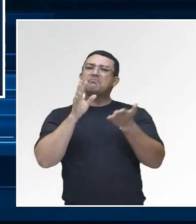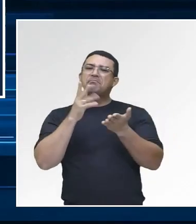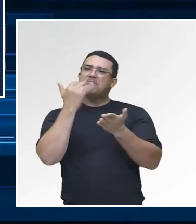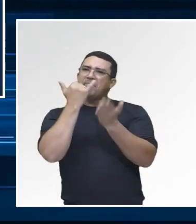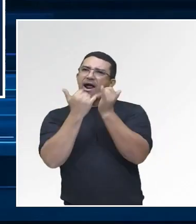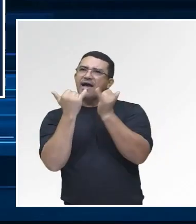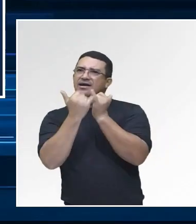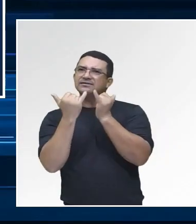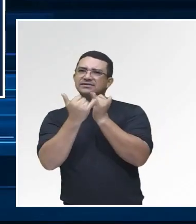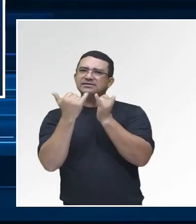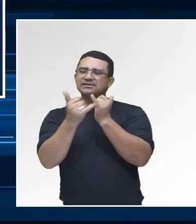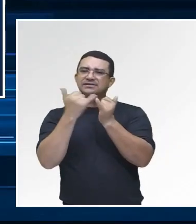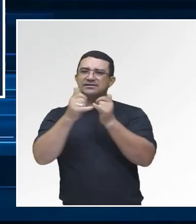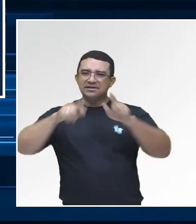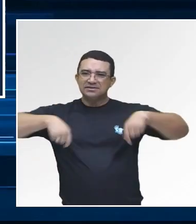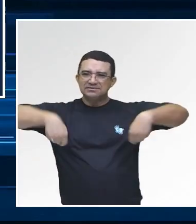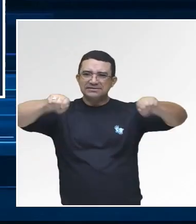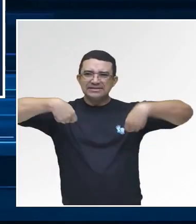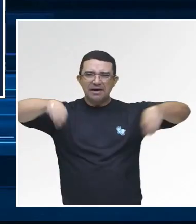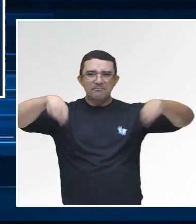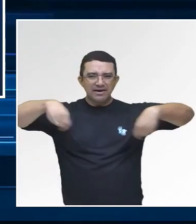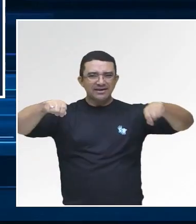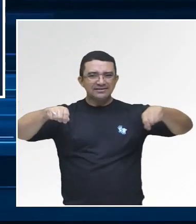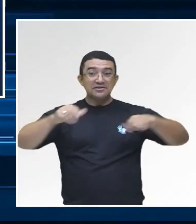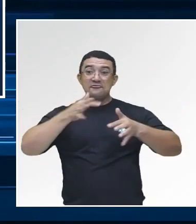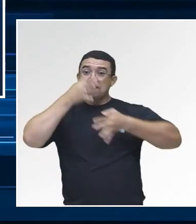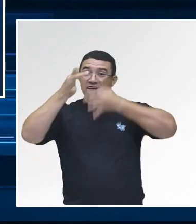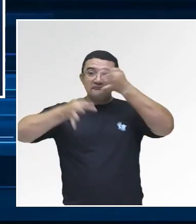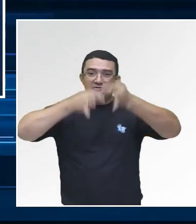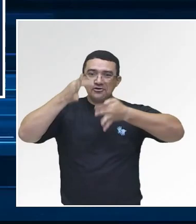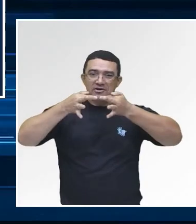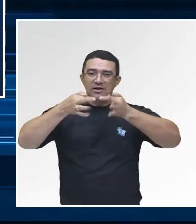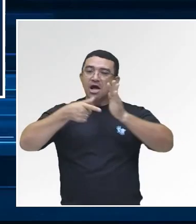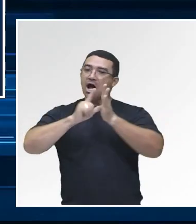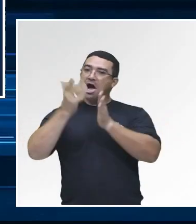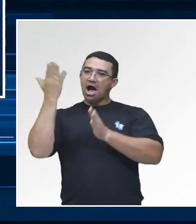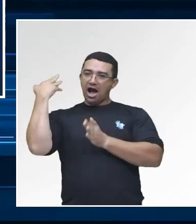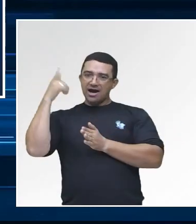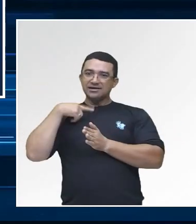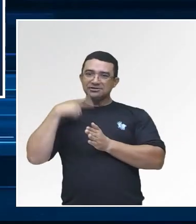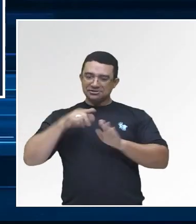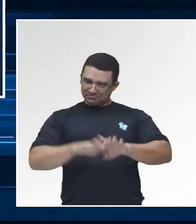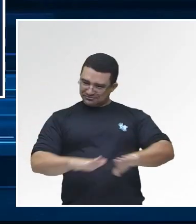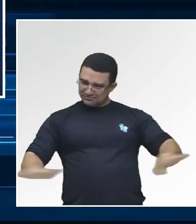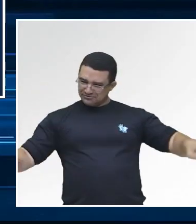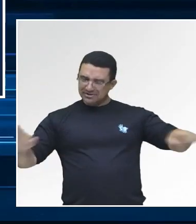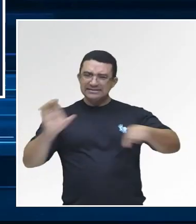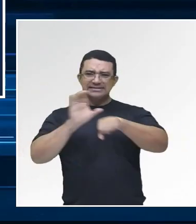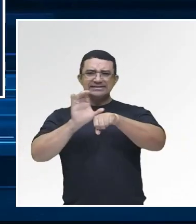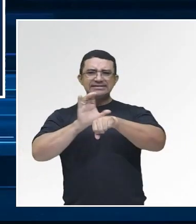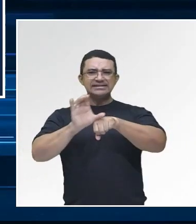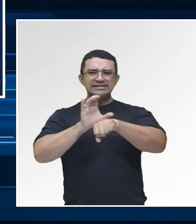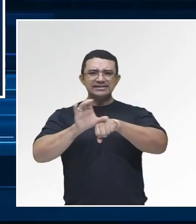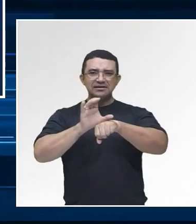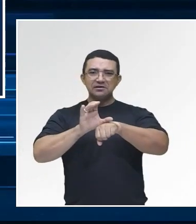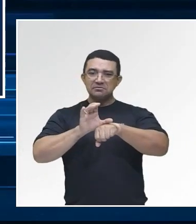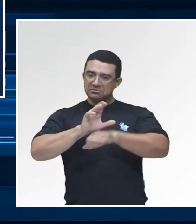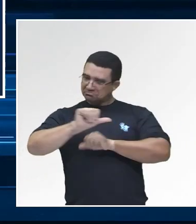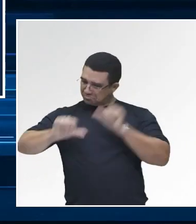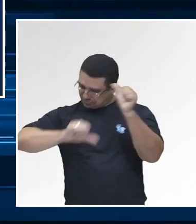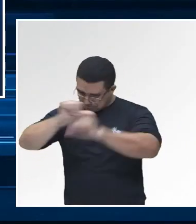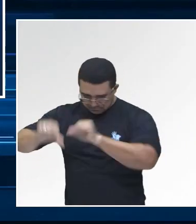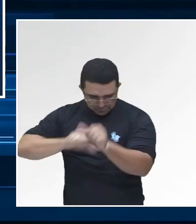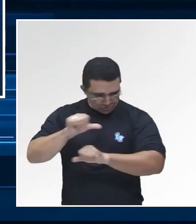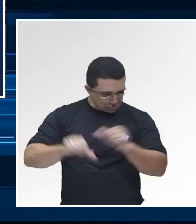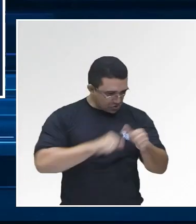flores. Esquecíamos o cinza que nos envolvia e vinha do asfalto, do concreto,